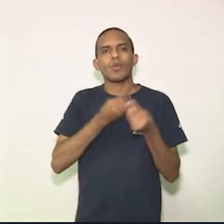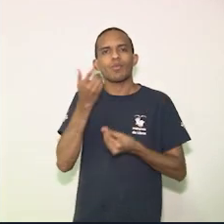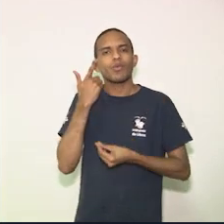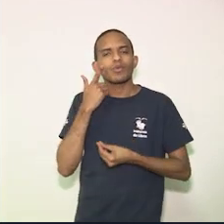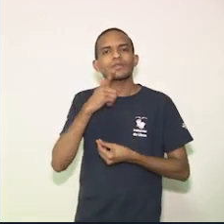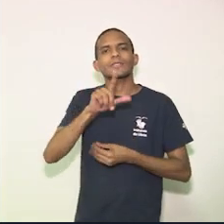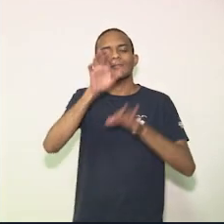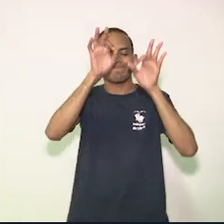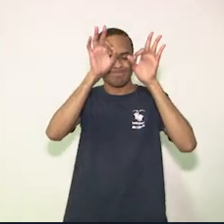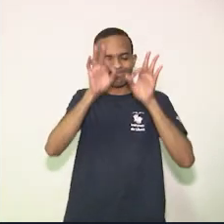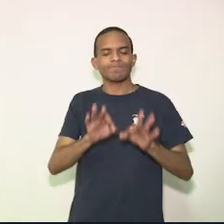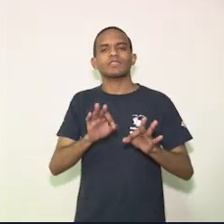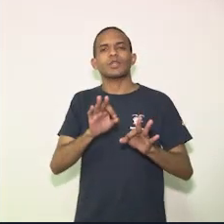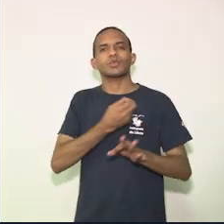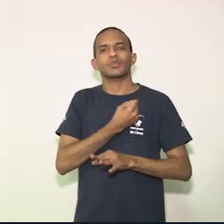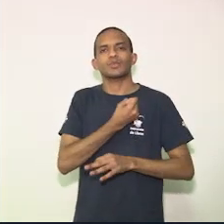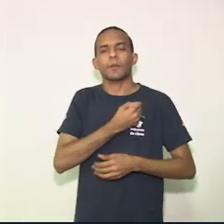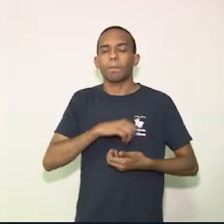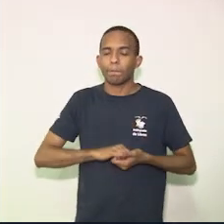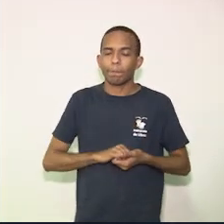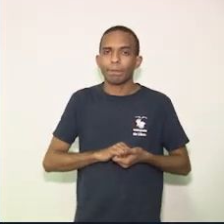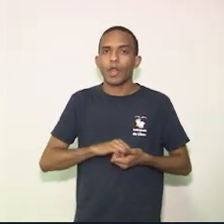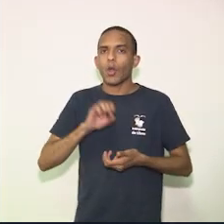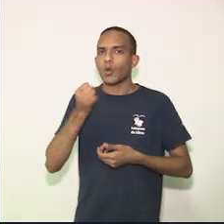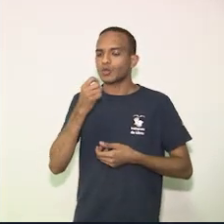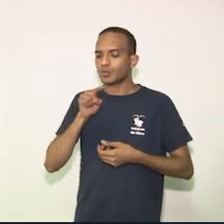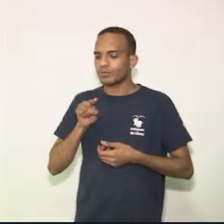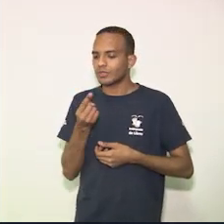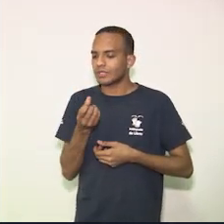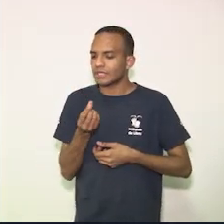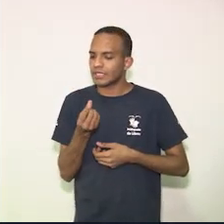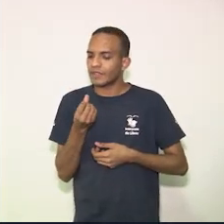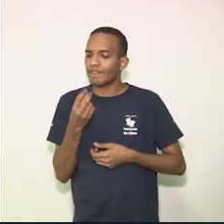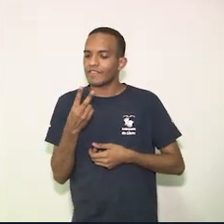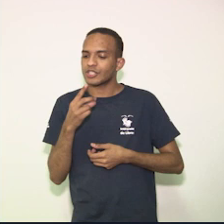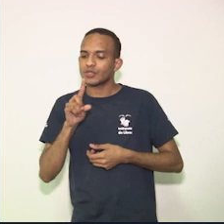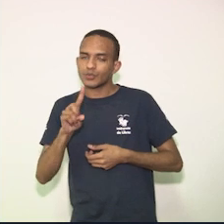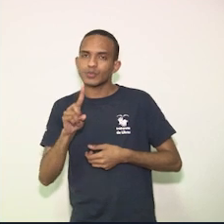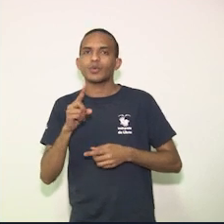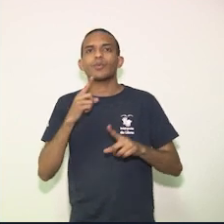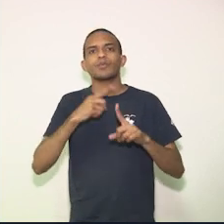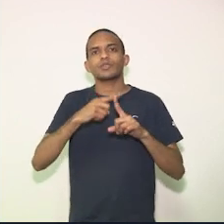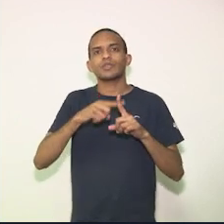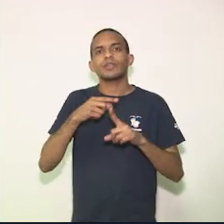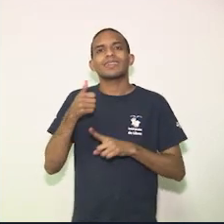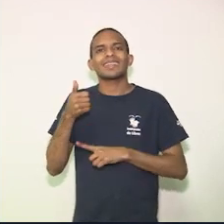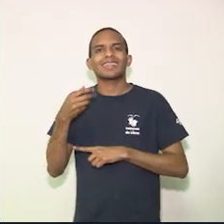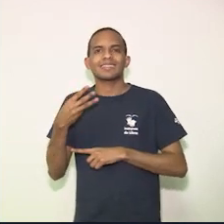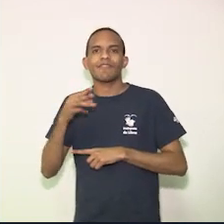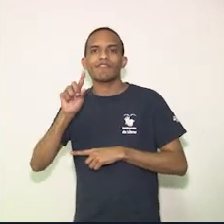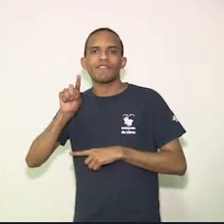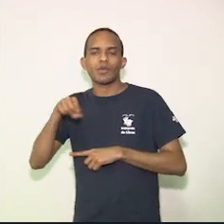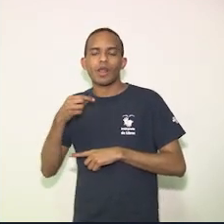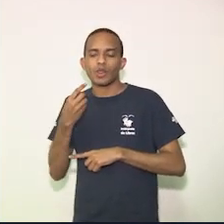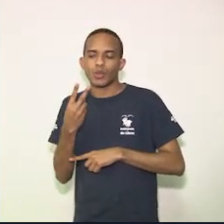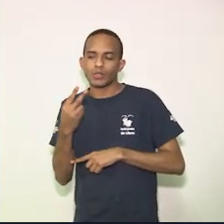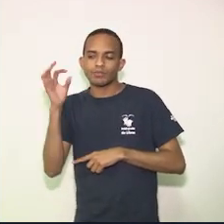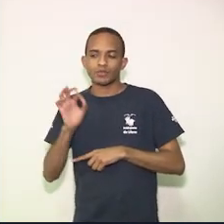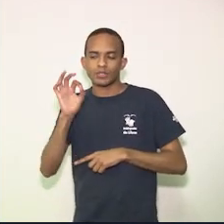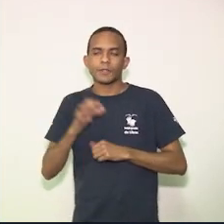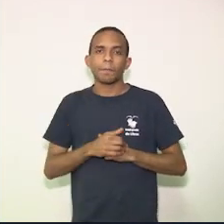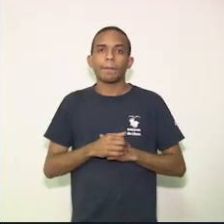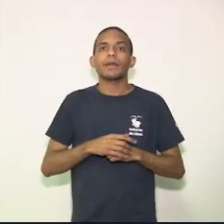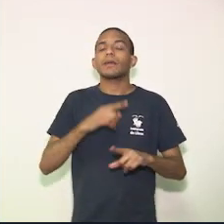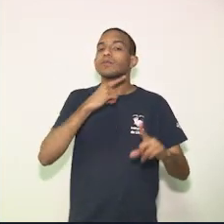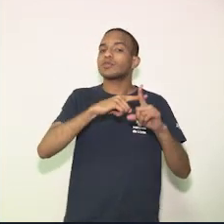absolutamente correta nos números. Então, 8.621 positivos, 13,2%. Entre